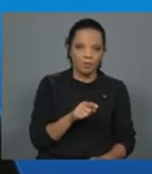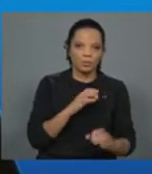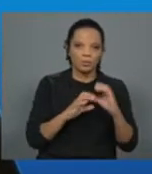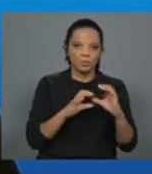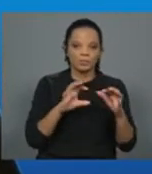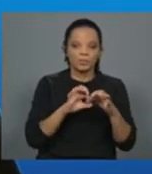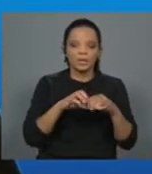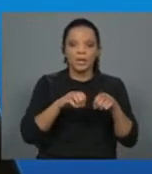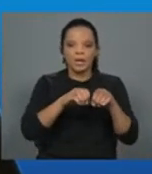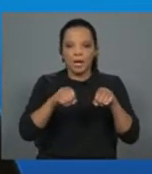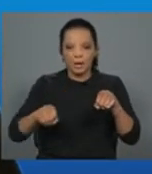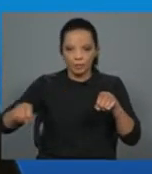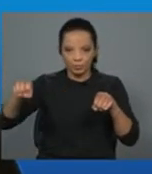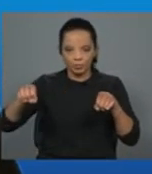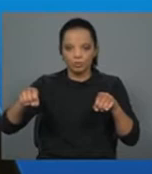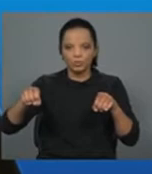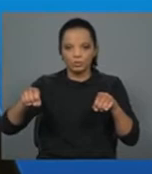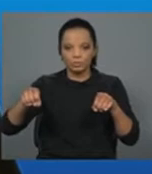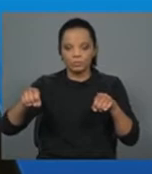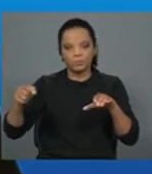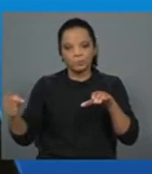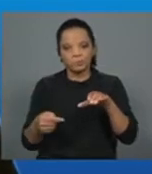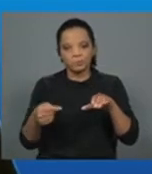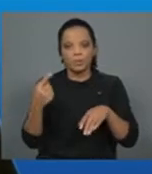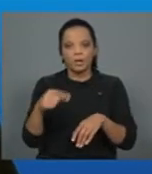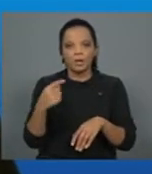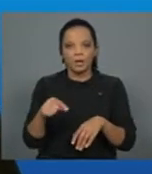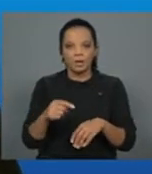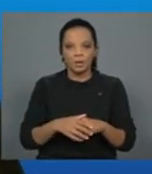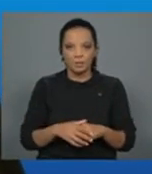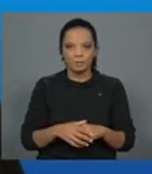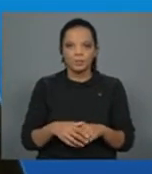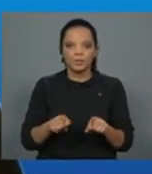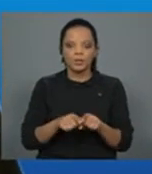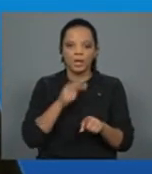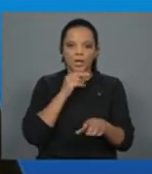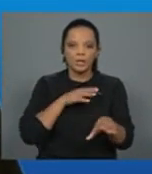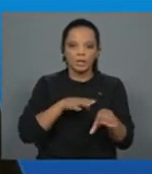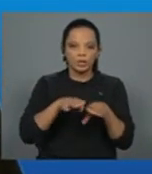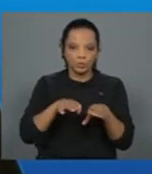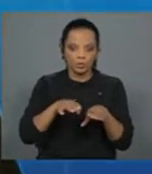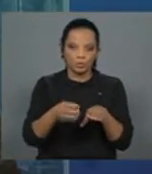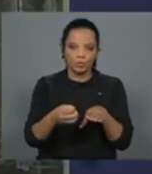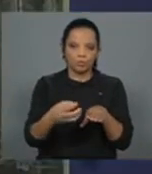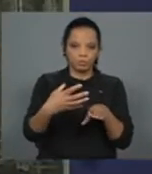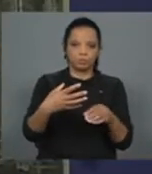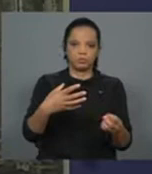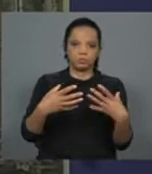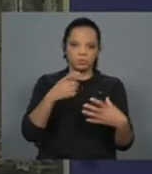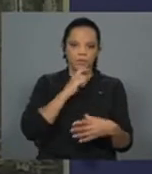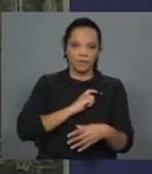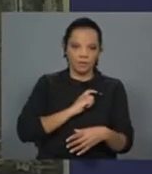cabos submarinos, esteja equipado com sensores, em particular com sensores sísmicos, e se